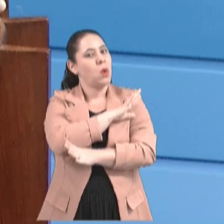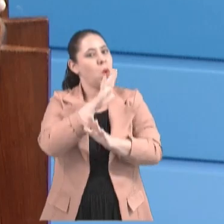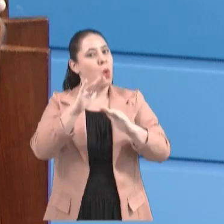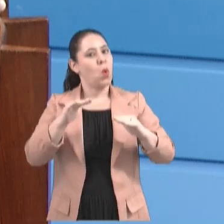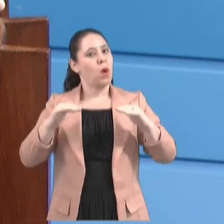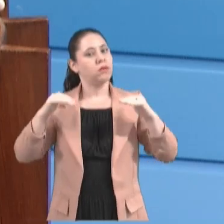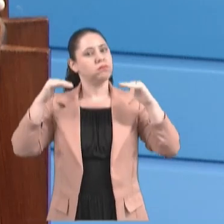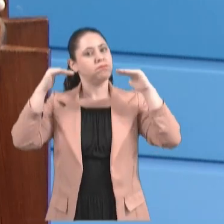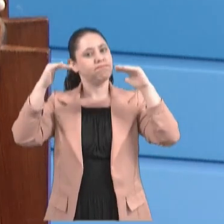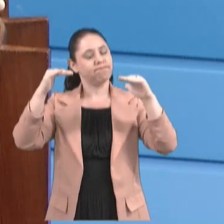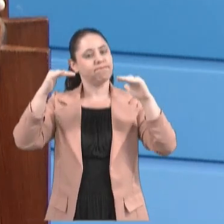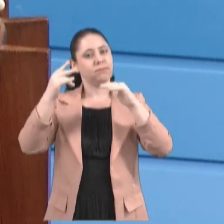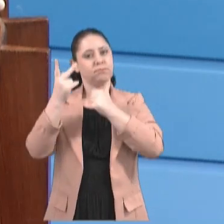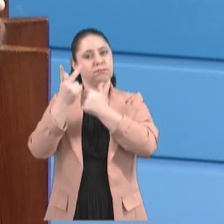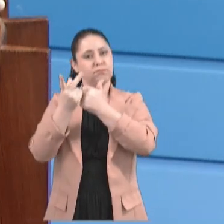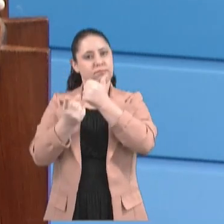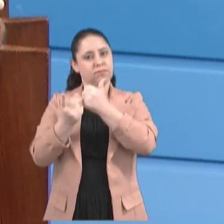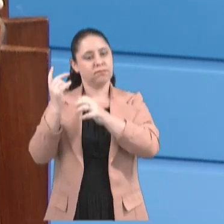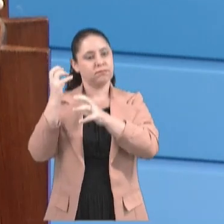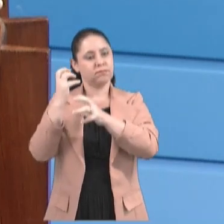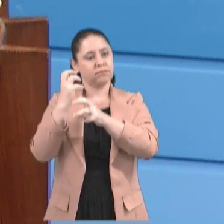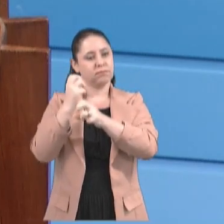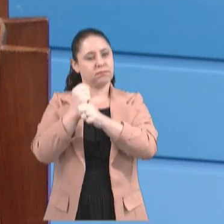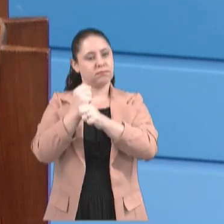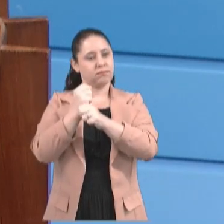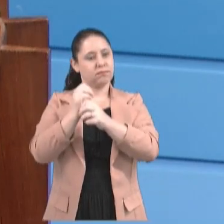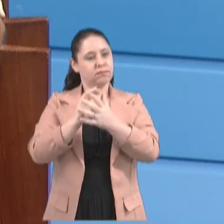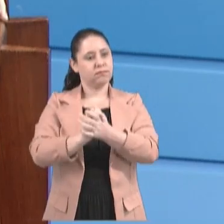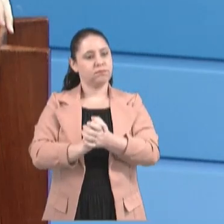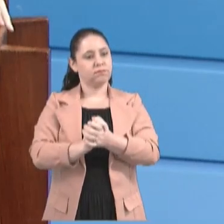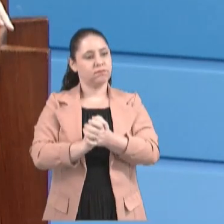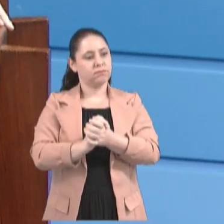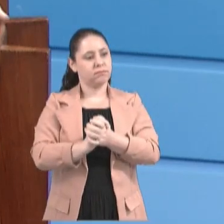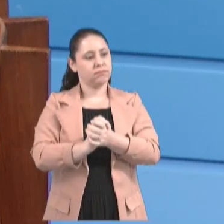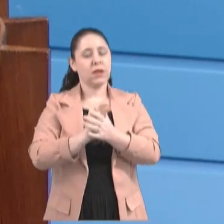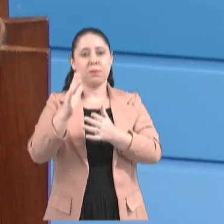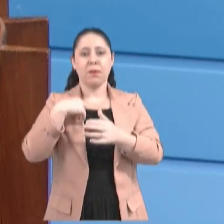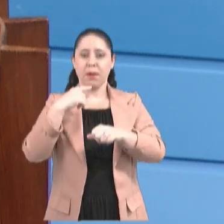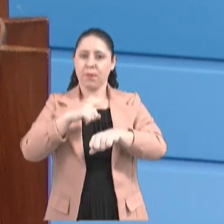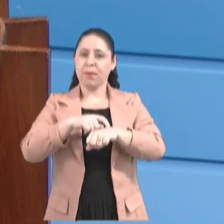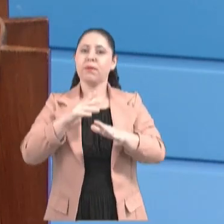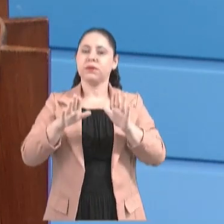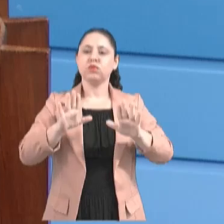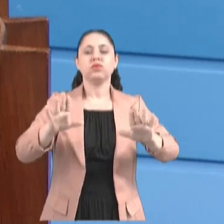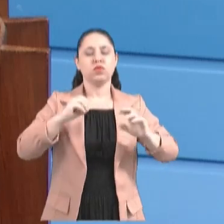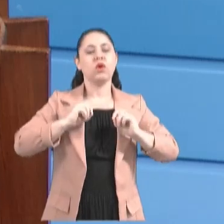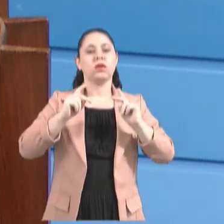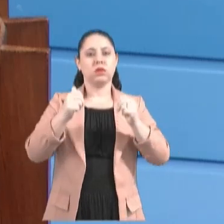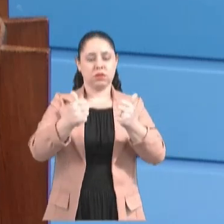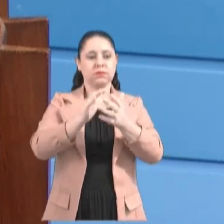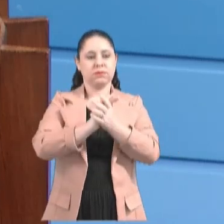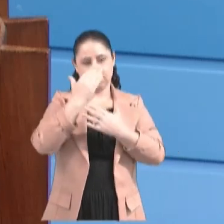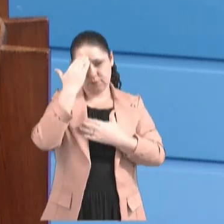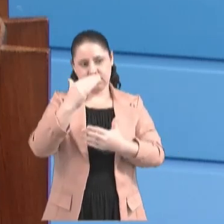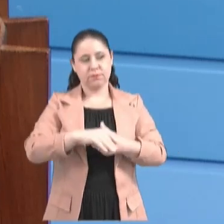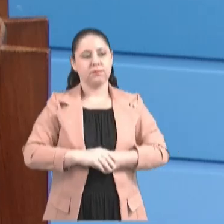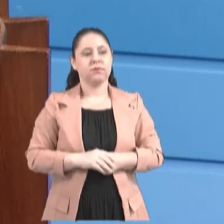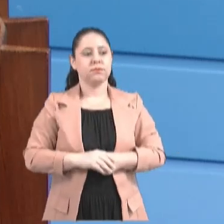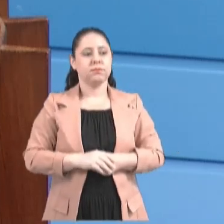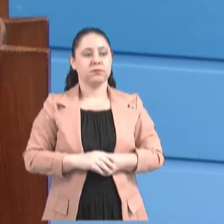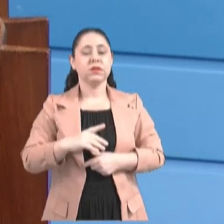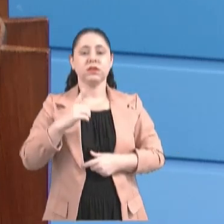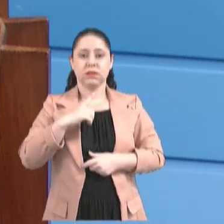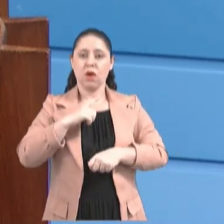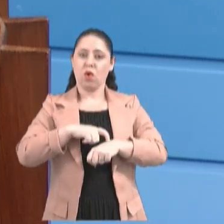maior órgão de contas da nação. Não concedo porque meu tempo é curto. Tá certo. Obrigado, hein, se